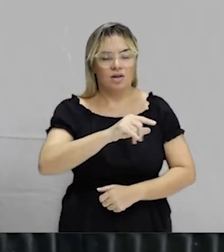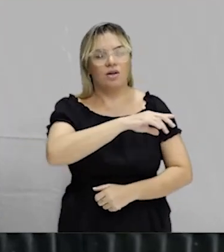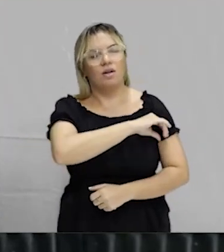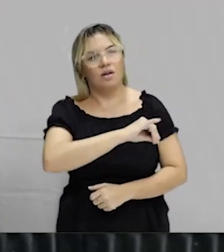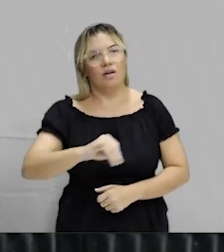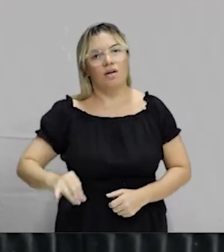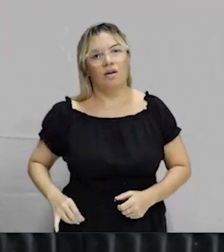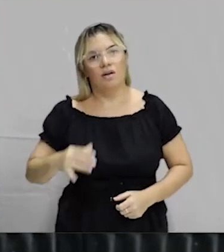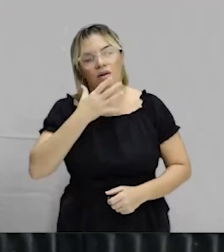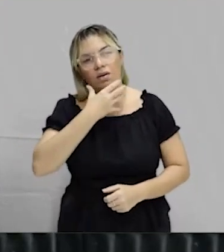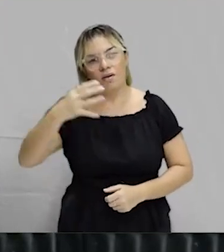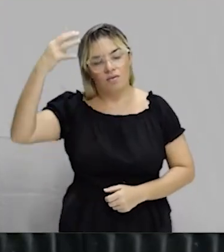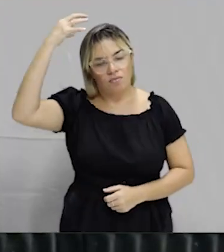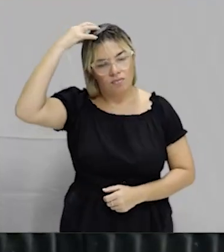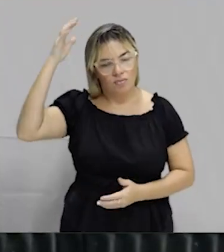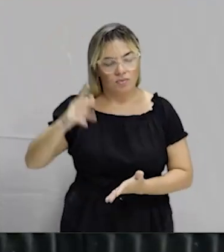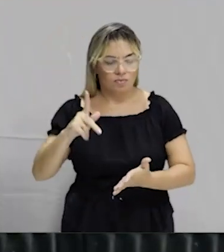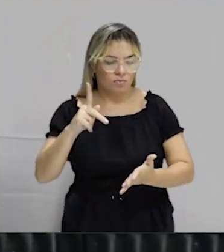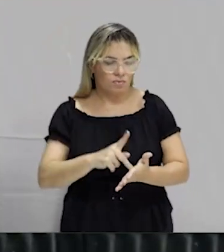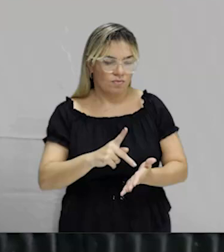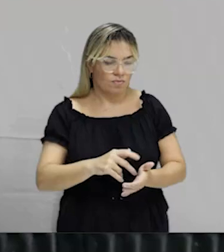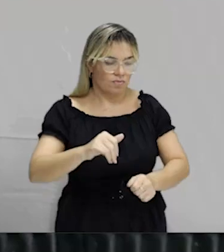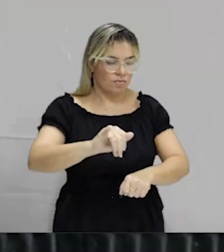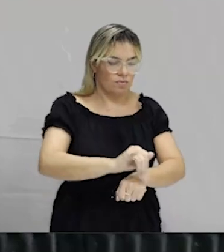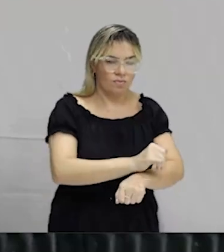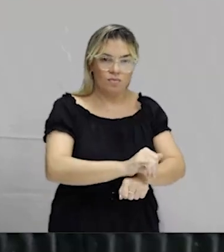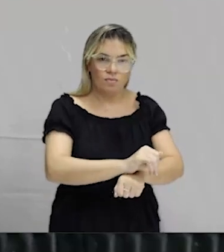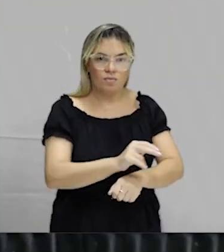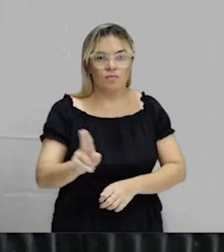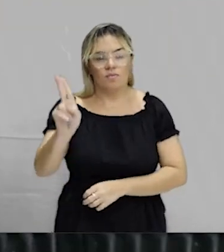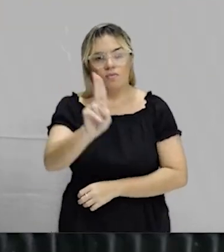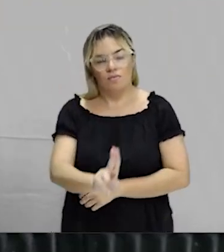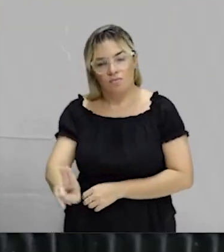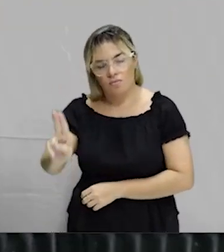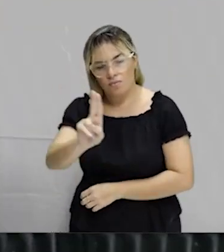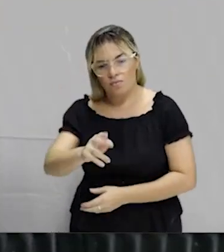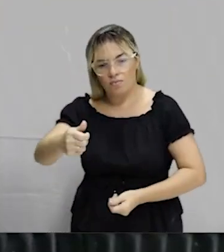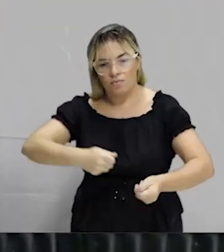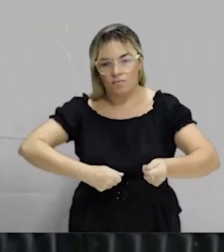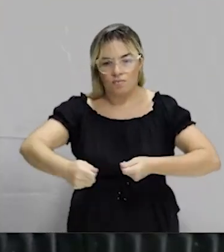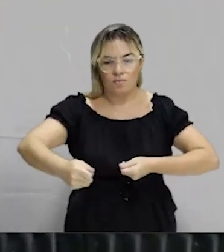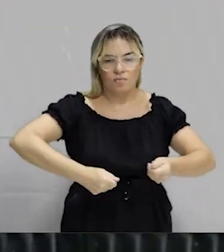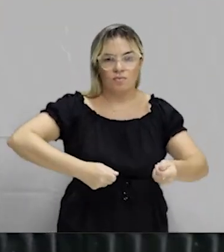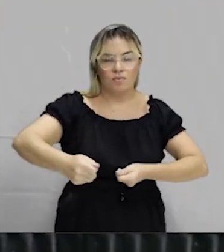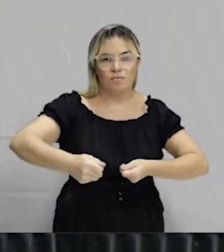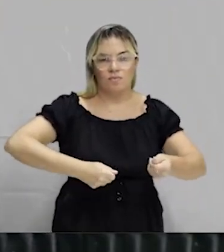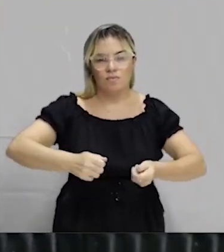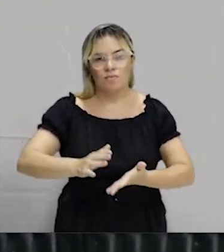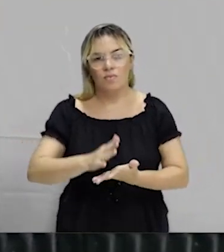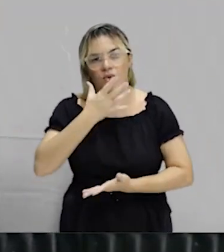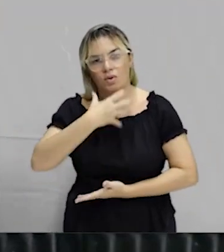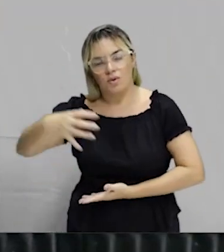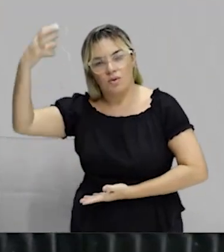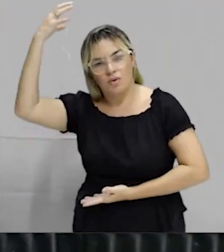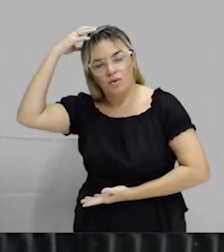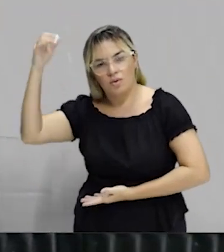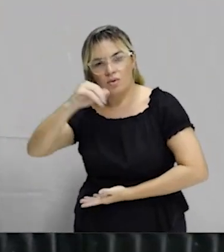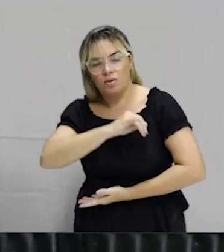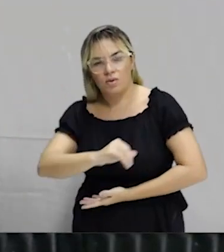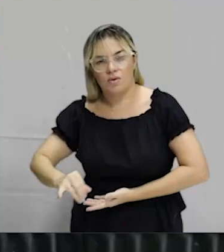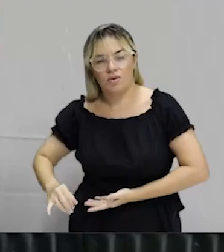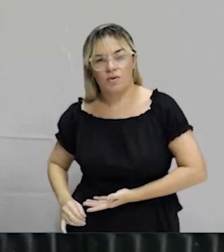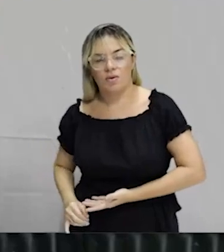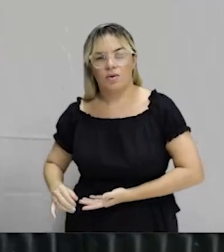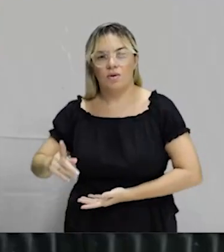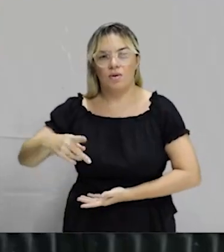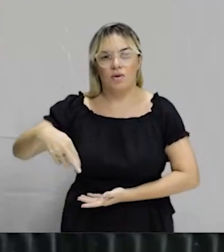verdade, isso foi uma estratégia utilizada na administração do Império Persa, justamente para manter